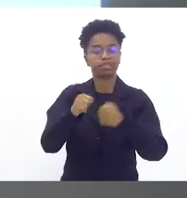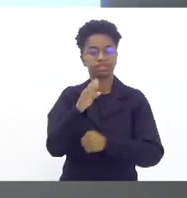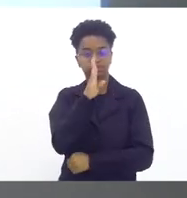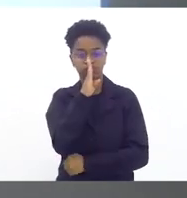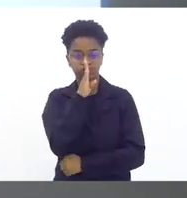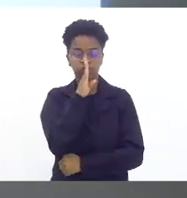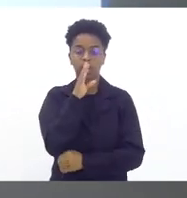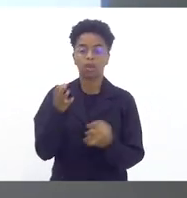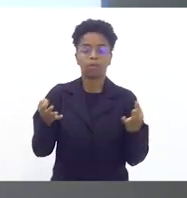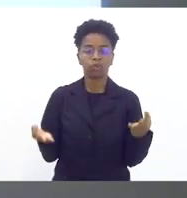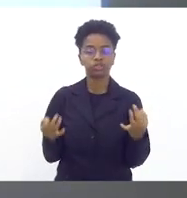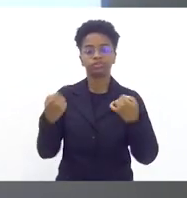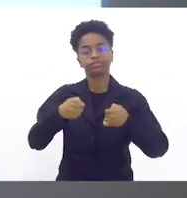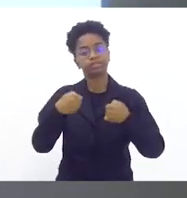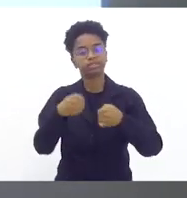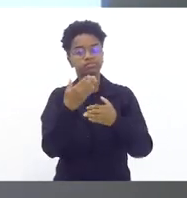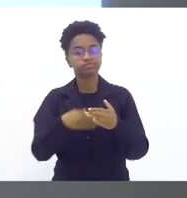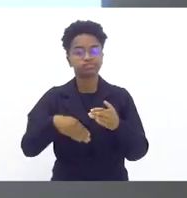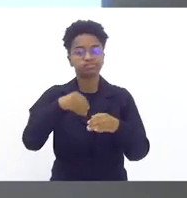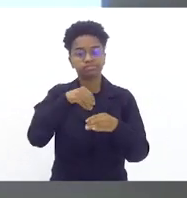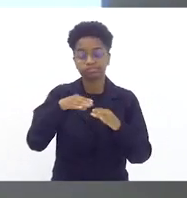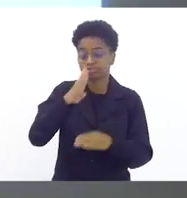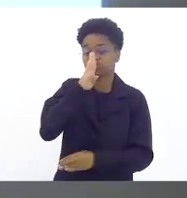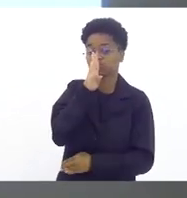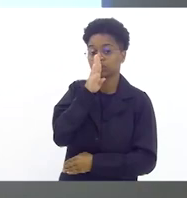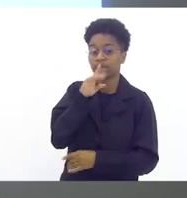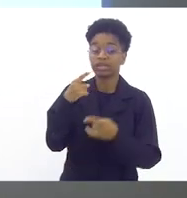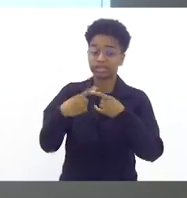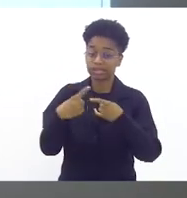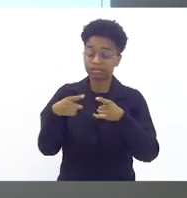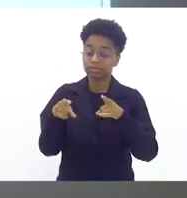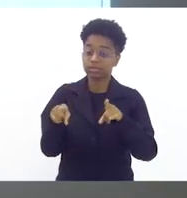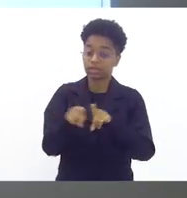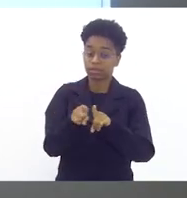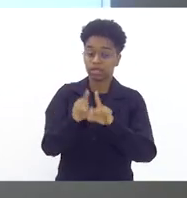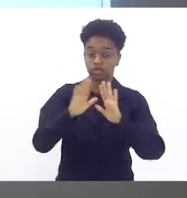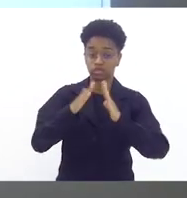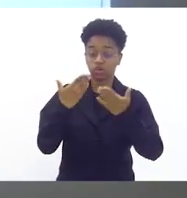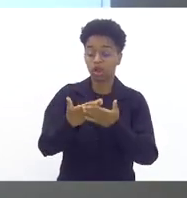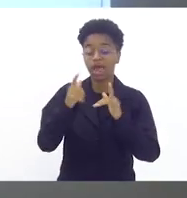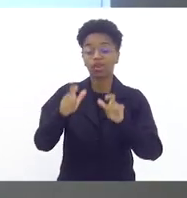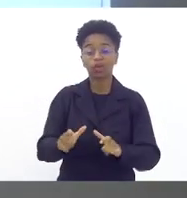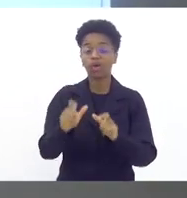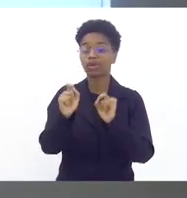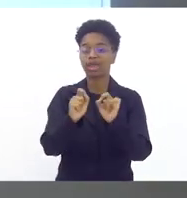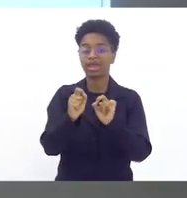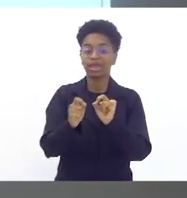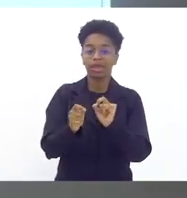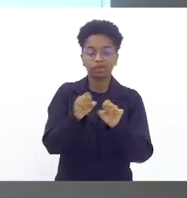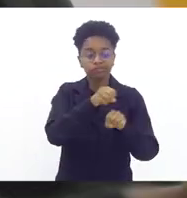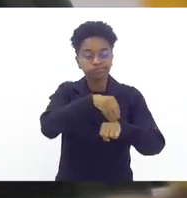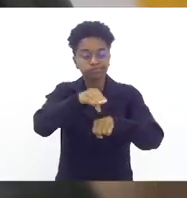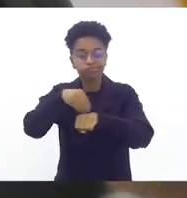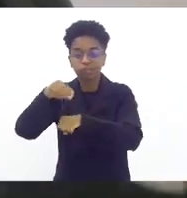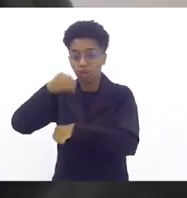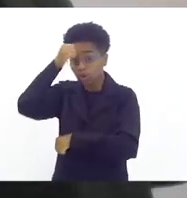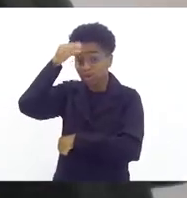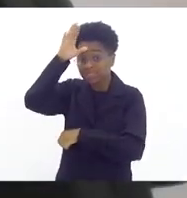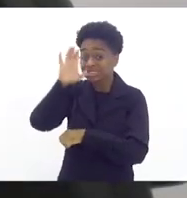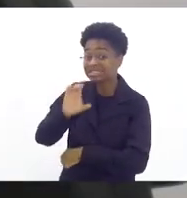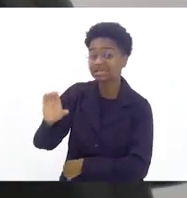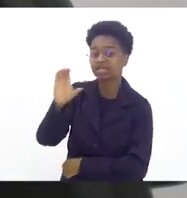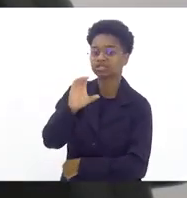budismo tem que ficar no lugar do budismo, e a escola, a escola é lugar de produção de conhecimento científico,